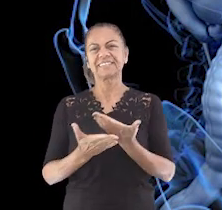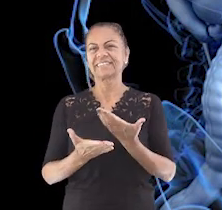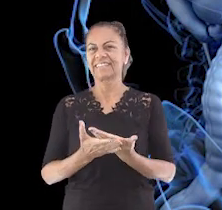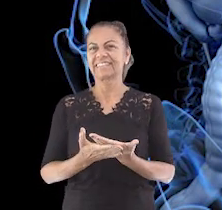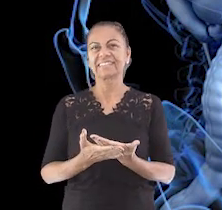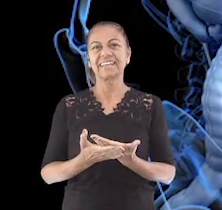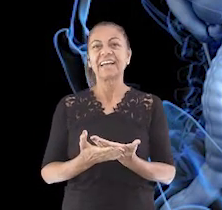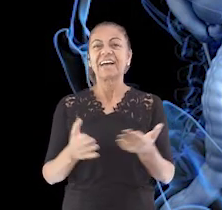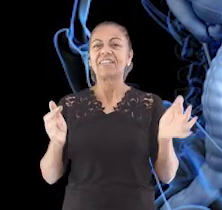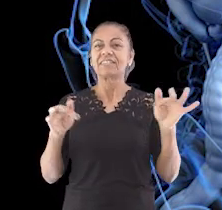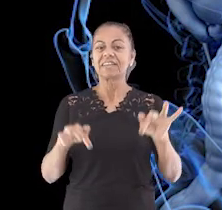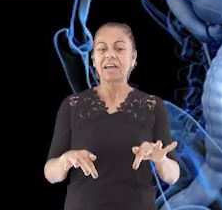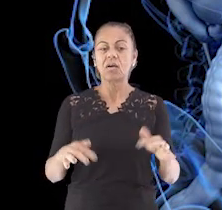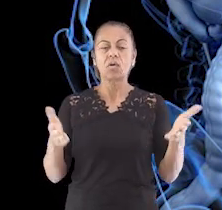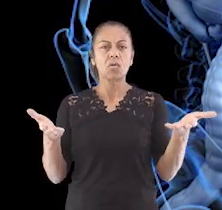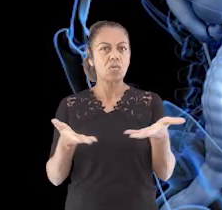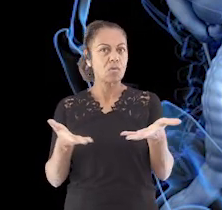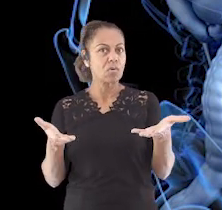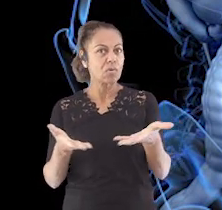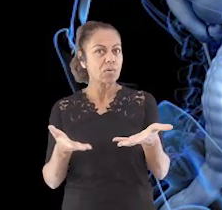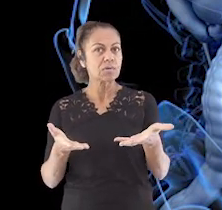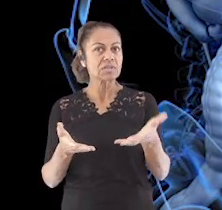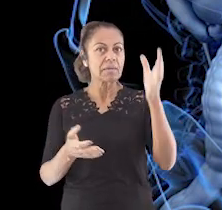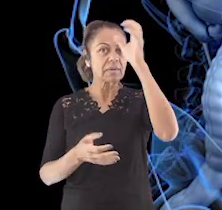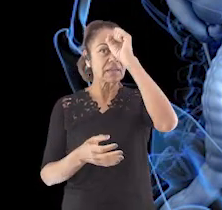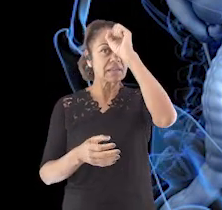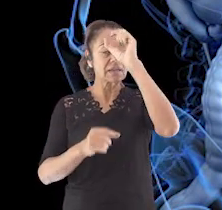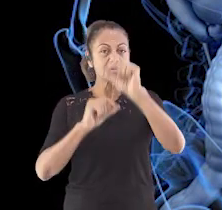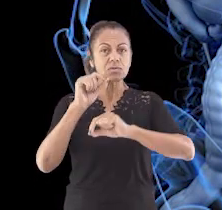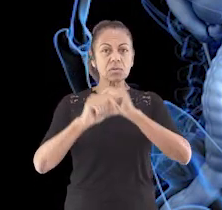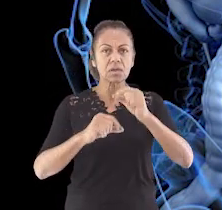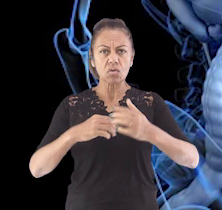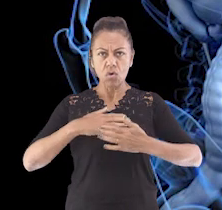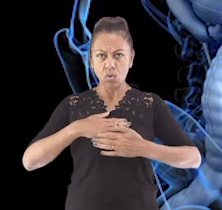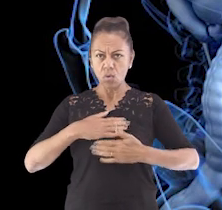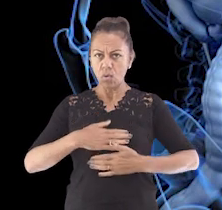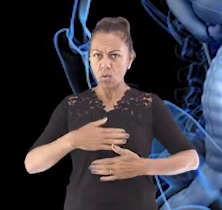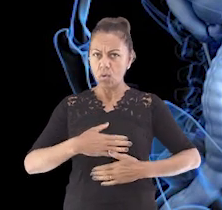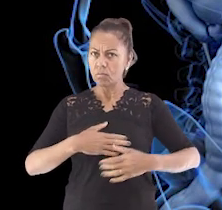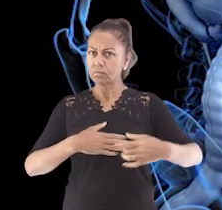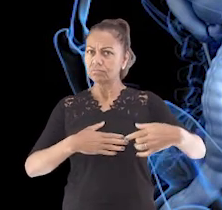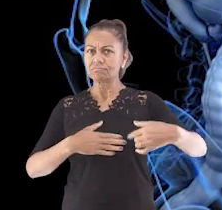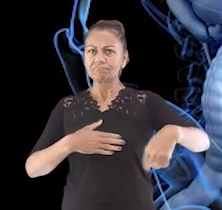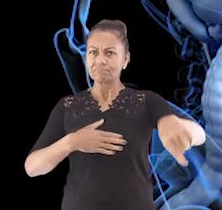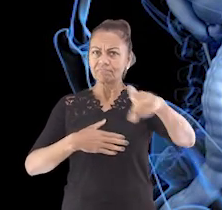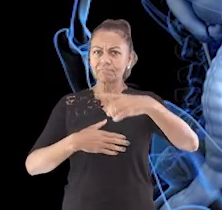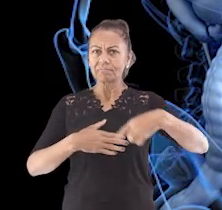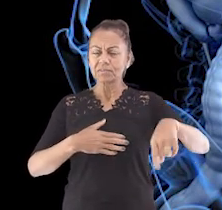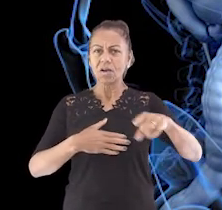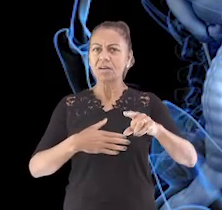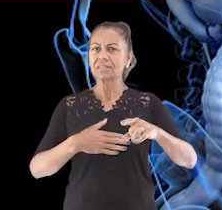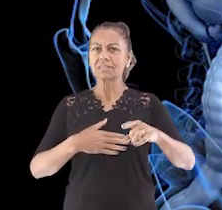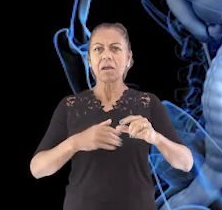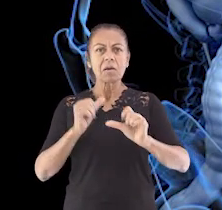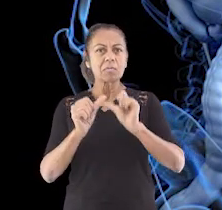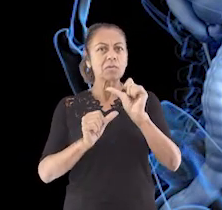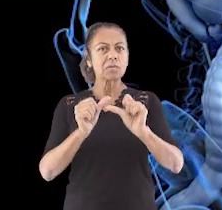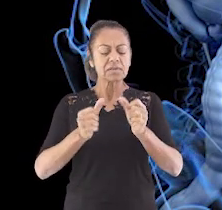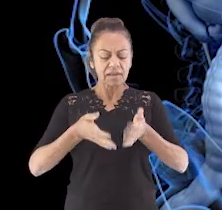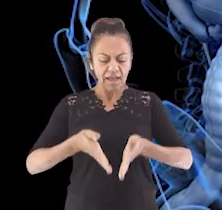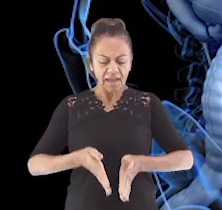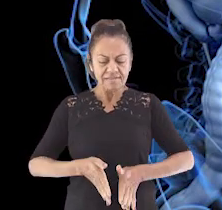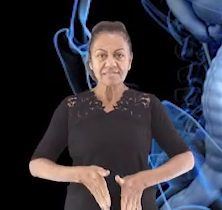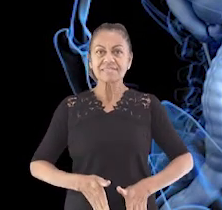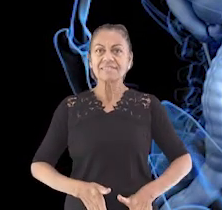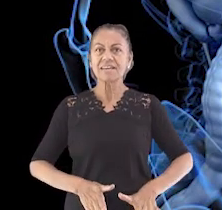de mais uma aula. Hoje vimos que nosso corpo muda desde que nascemos até o